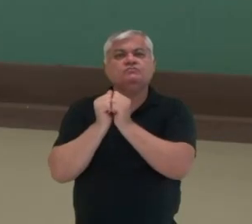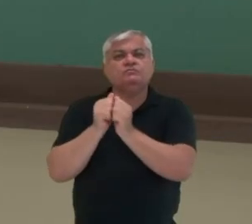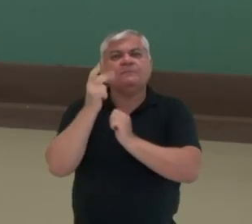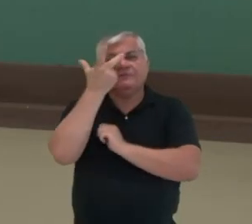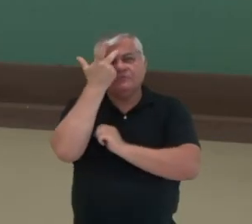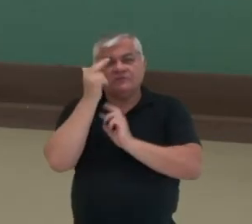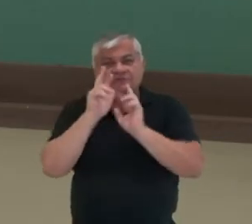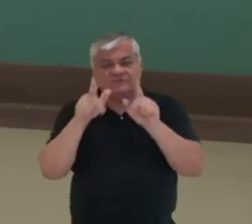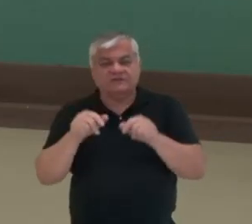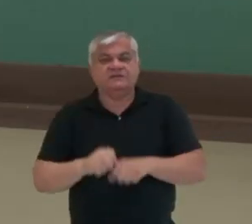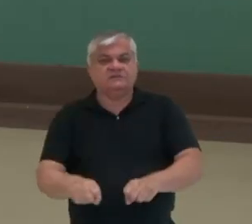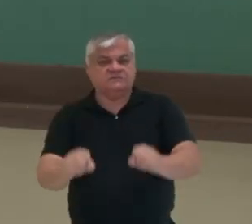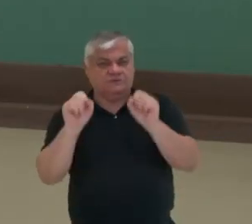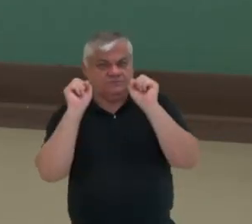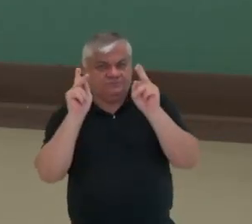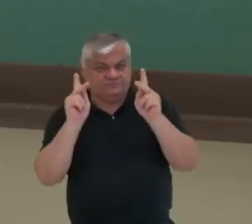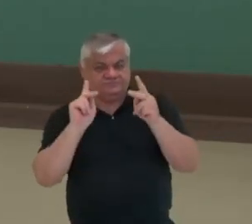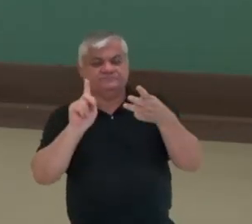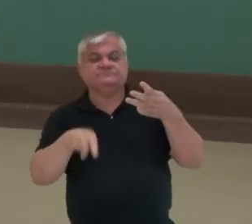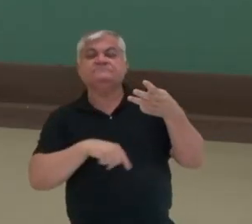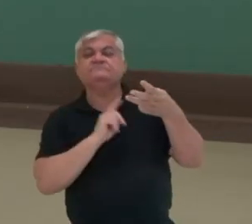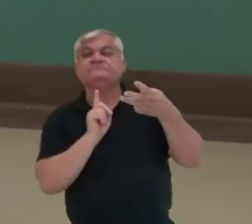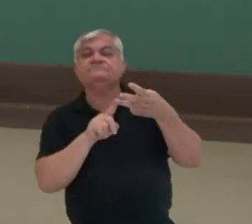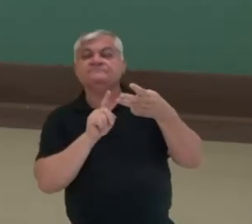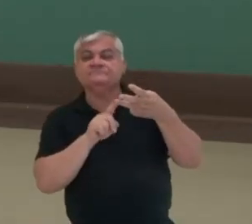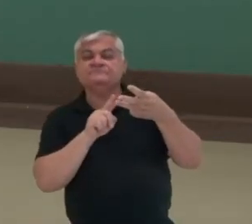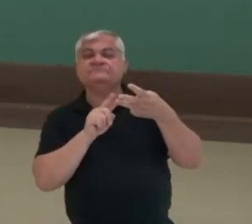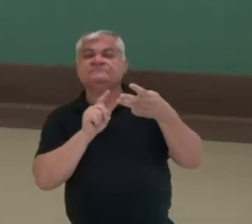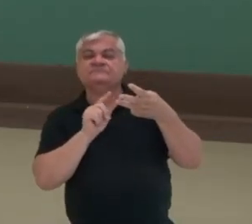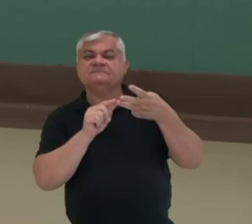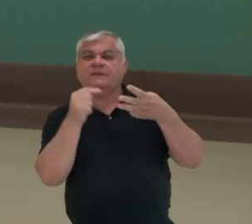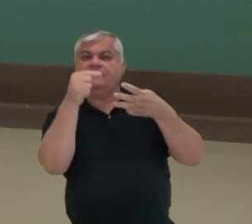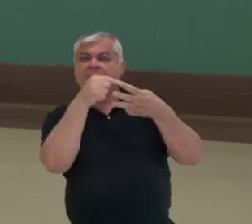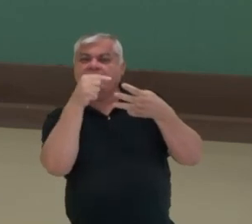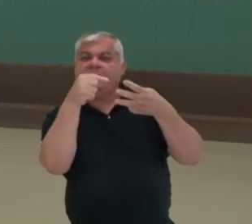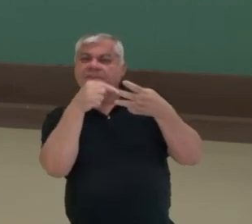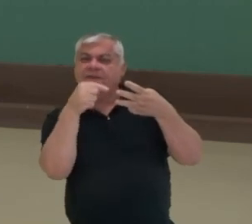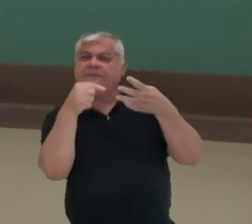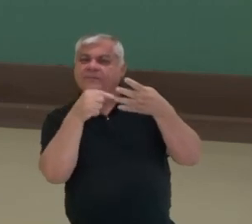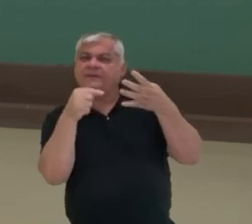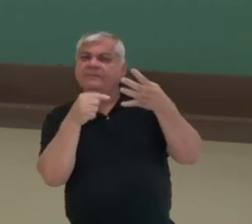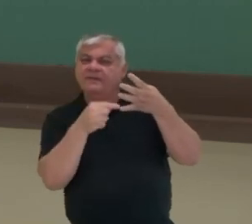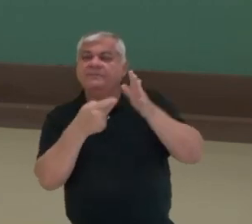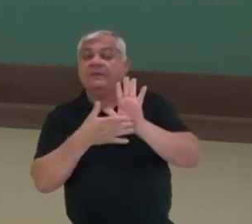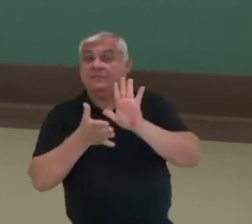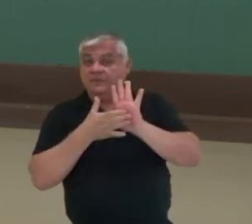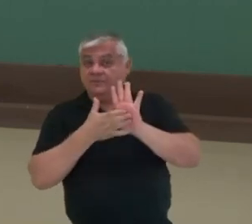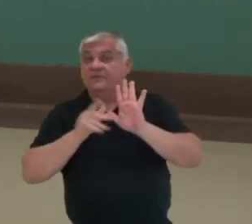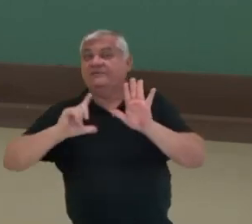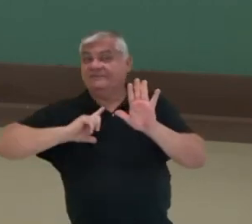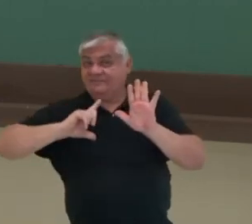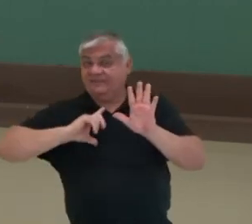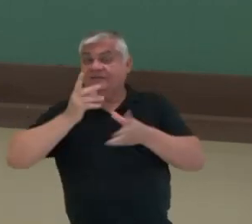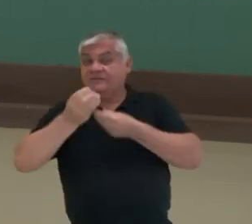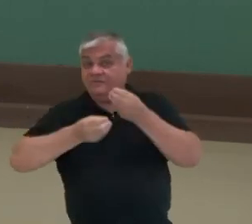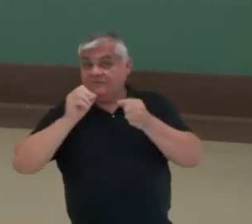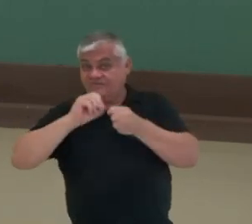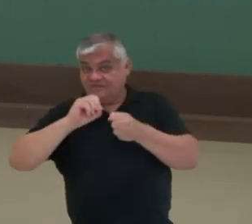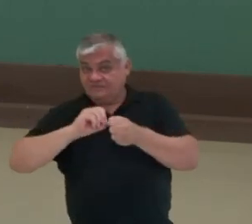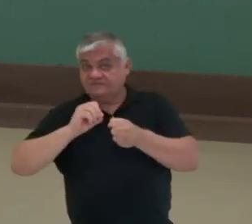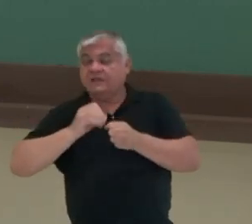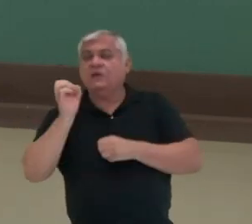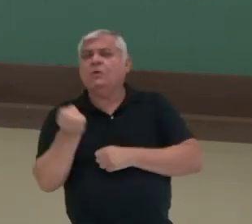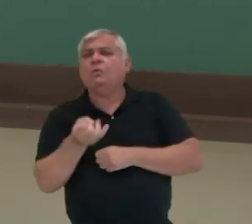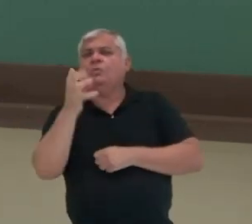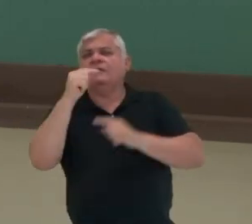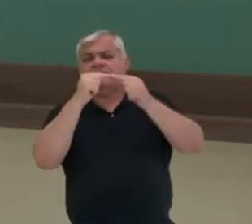Achou? Ótimo. Agora você vai seguir as instruções da proposta e no aplicativo, né? Ver o número